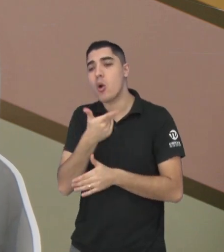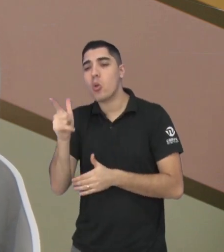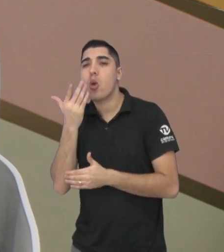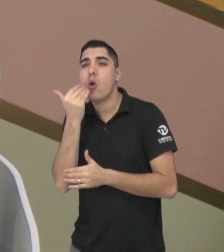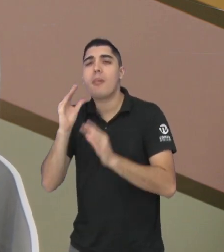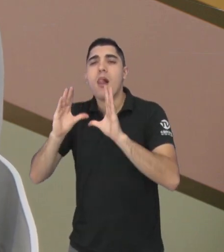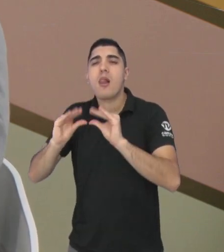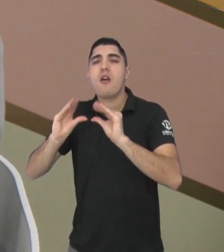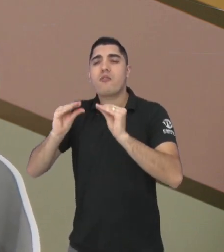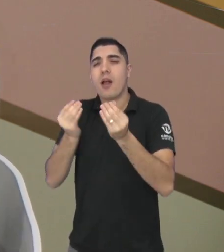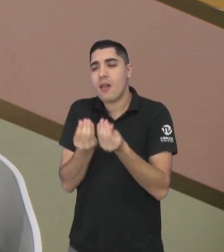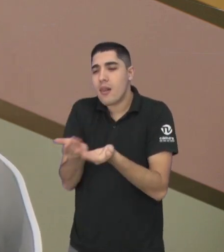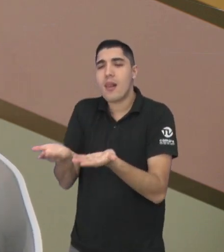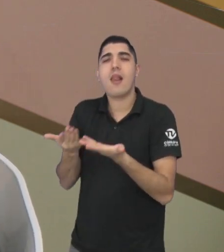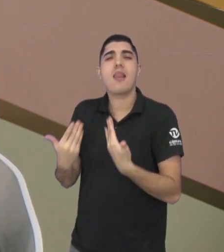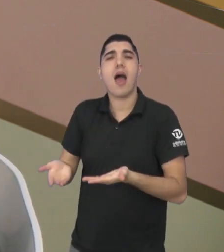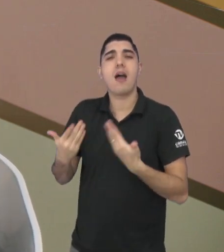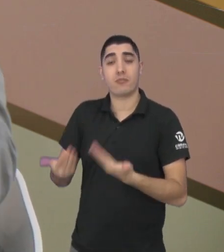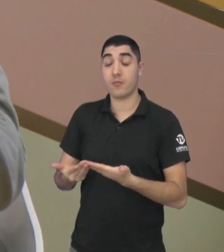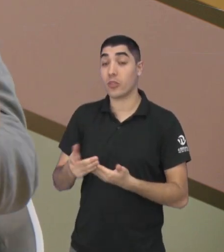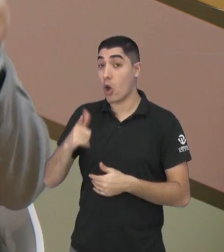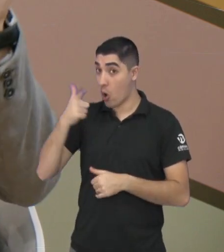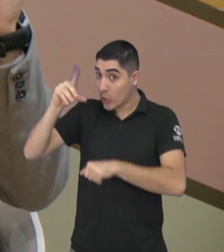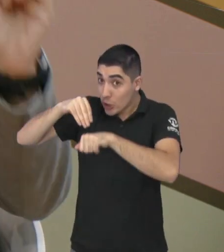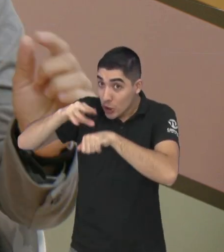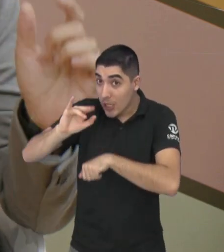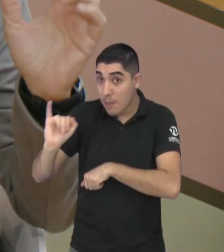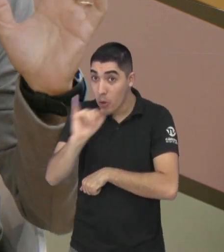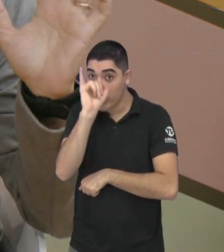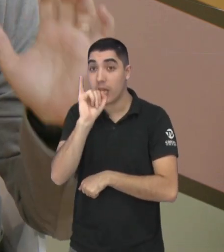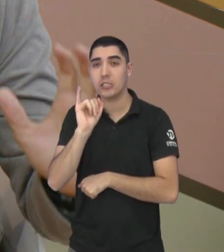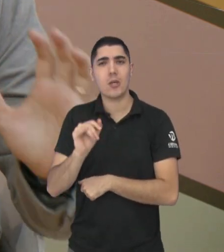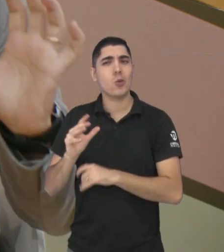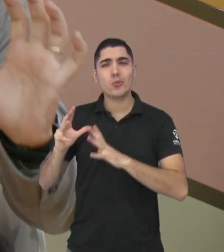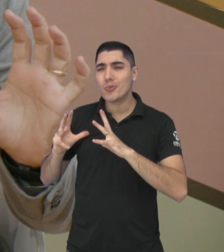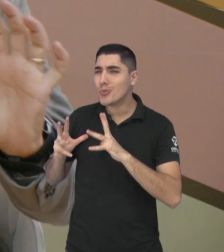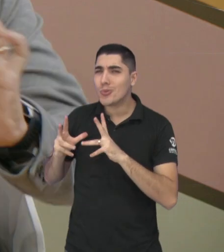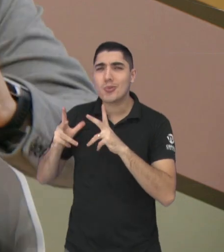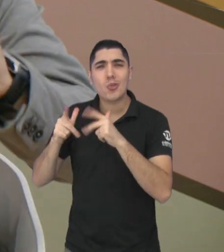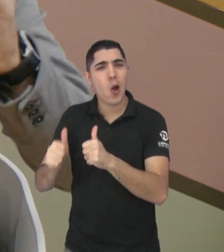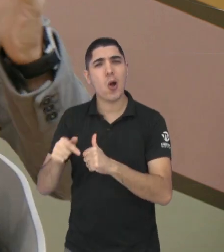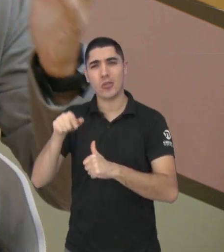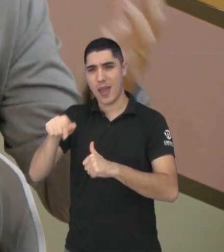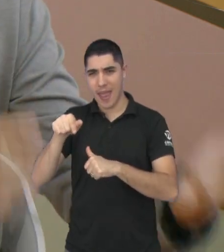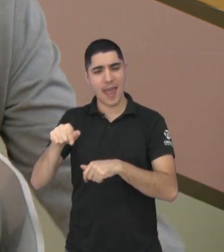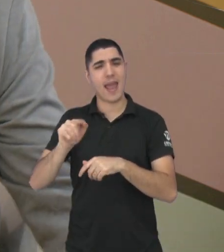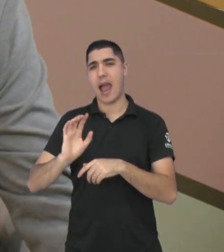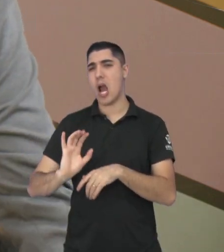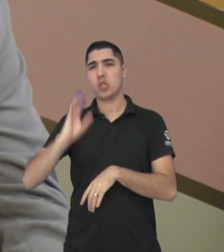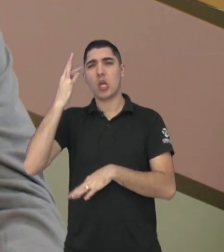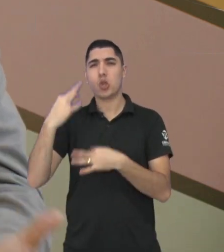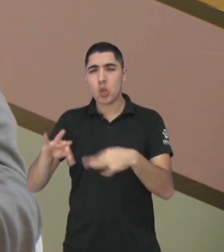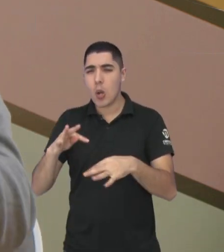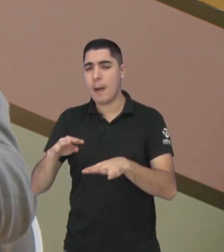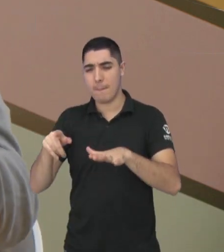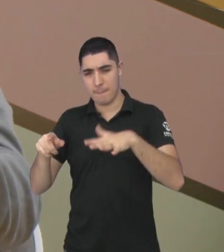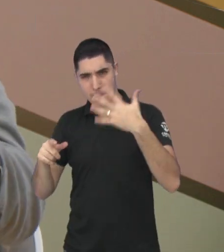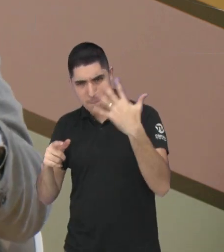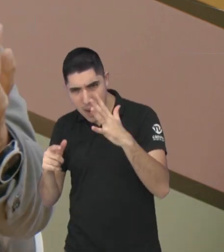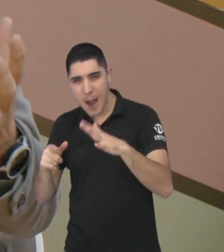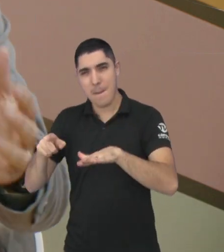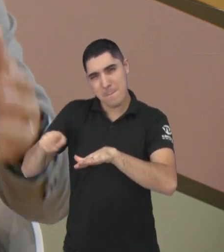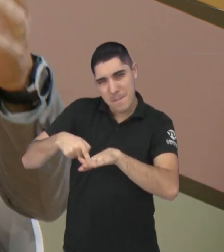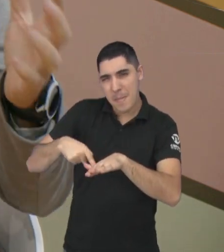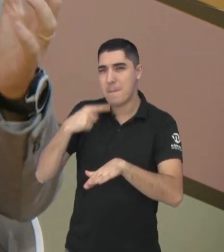vai uma dica fundamental. Todas as lesões que acontecem na boca, seja pela mão, pela boca, que é esse tal